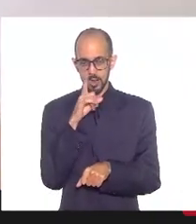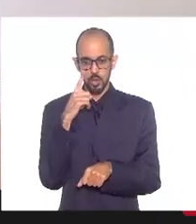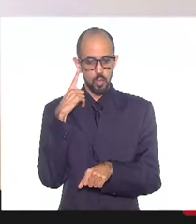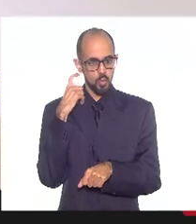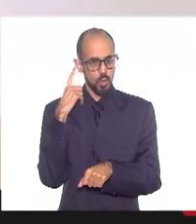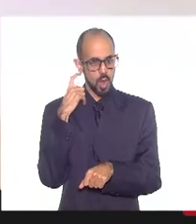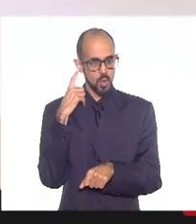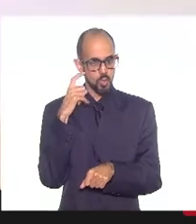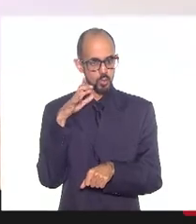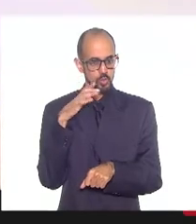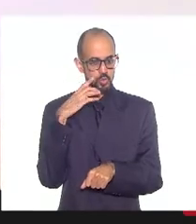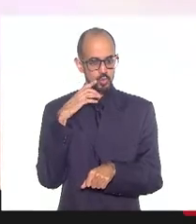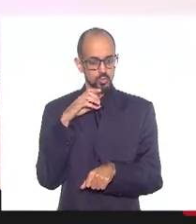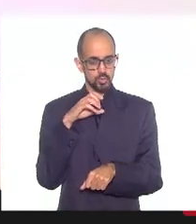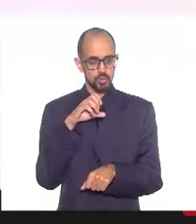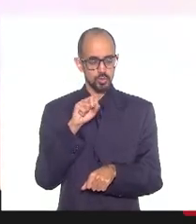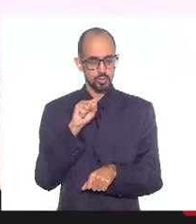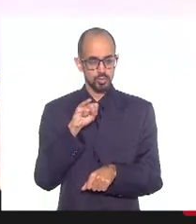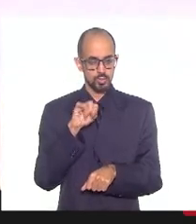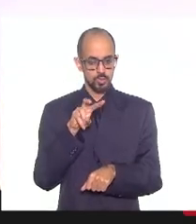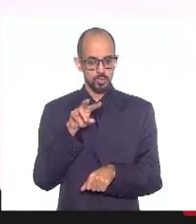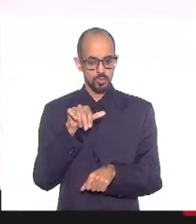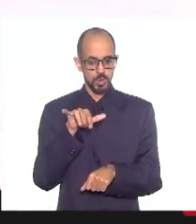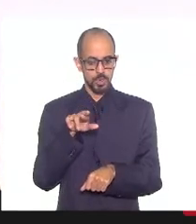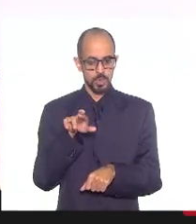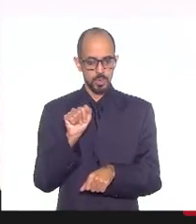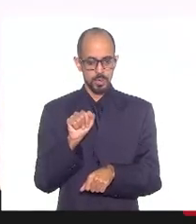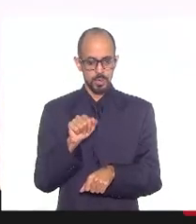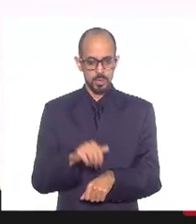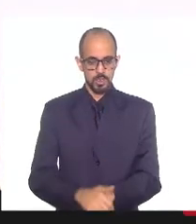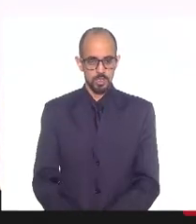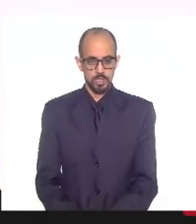Fechou seu som, Silvia. Está sem som.